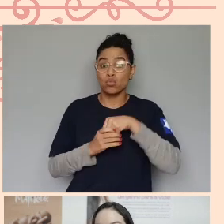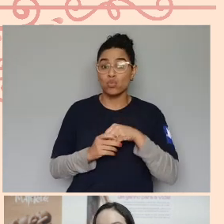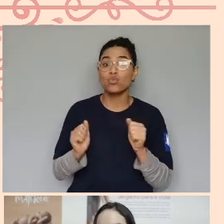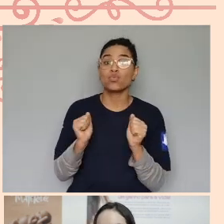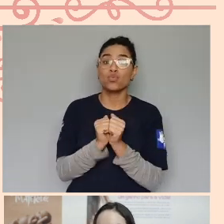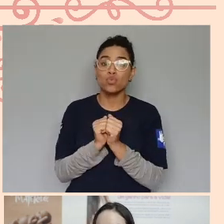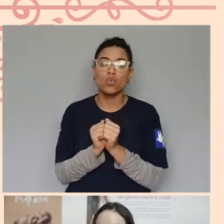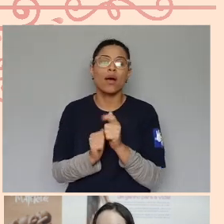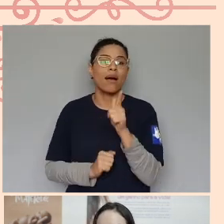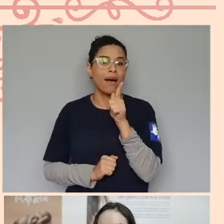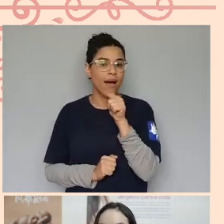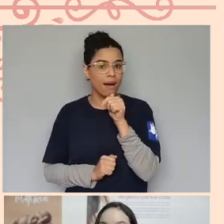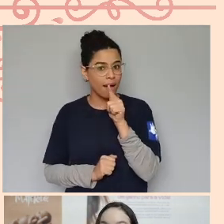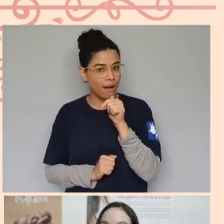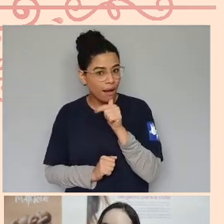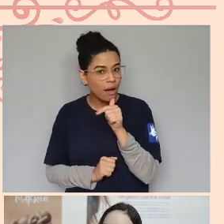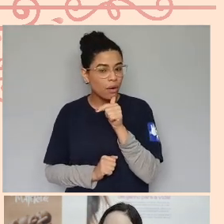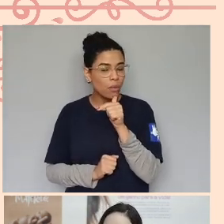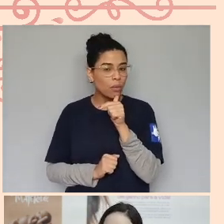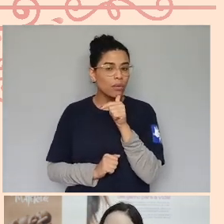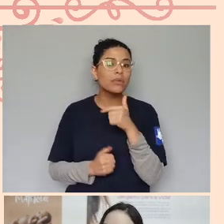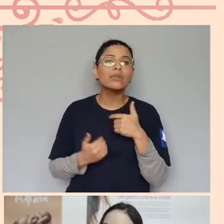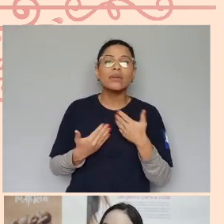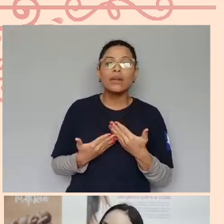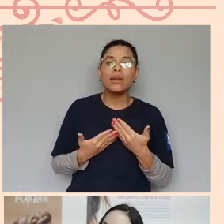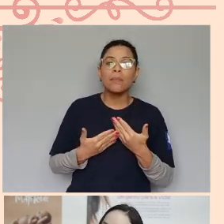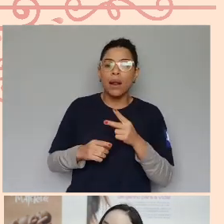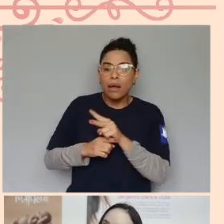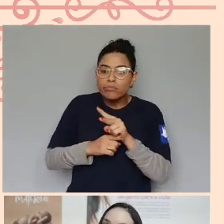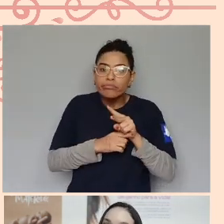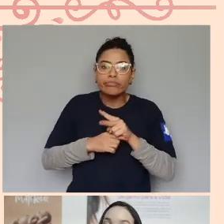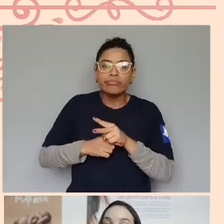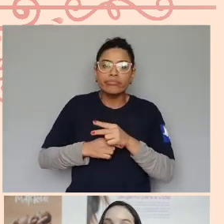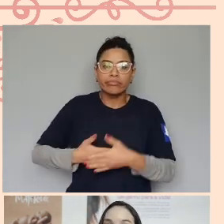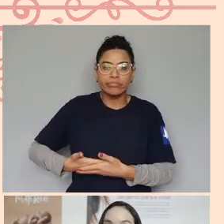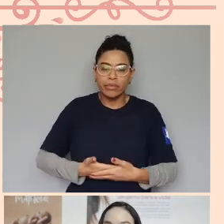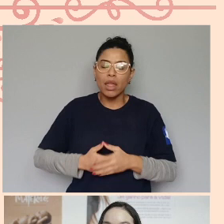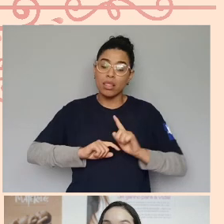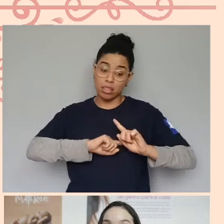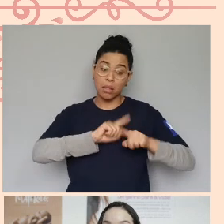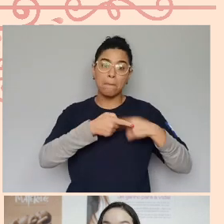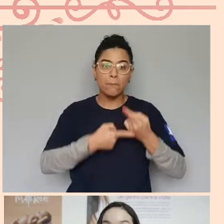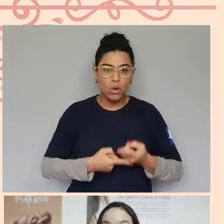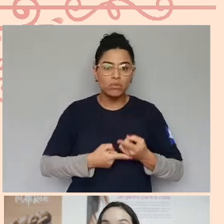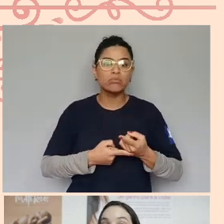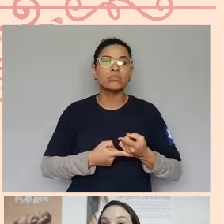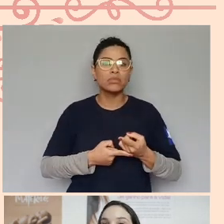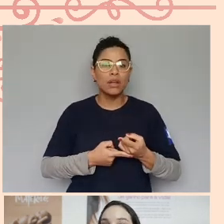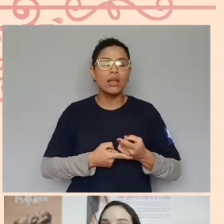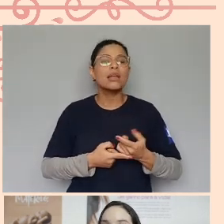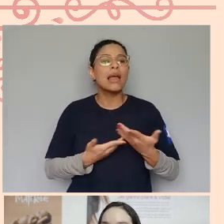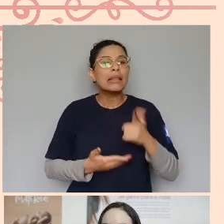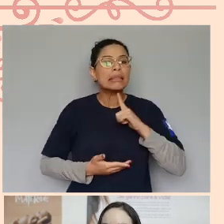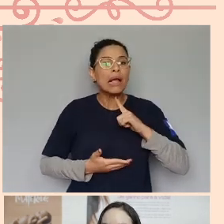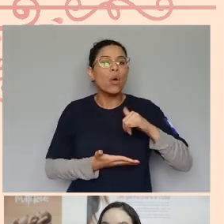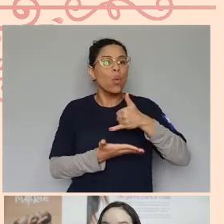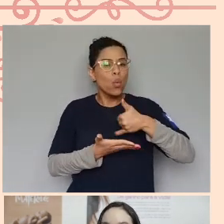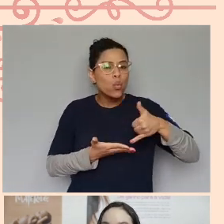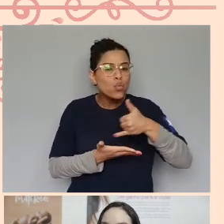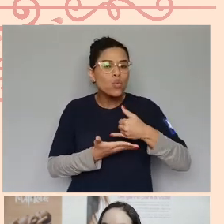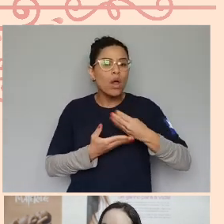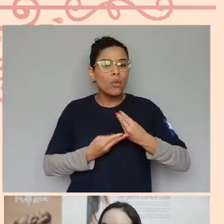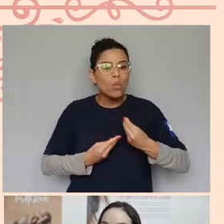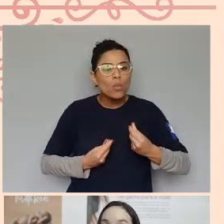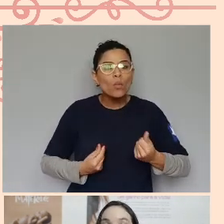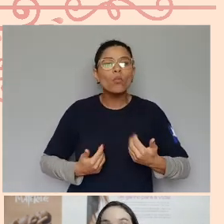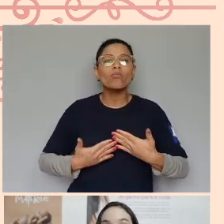ele tem mais carboidrato, ele é mais para hidratar o bebê. E depois vem o leite posterior, que é aquele leite que realmente vai engordar o bebê, vai